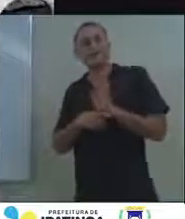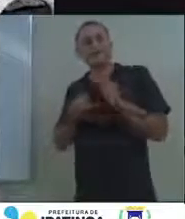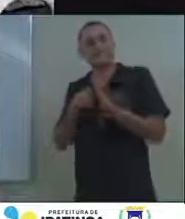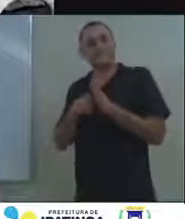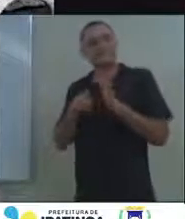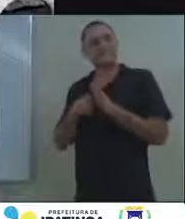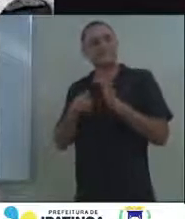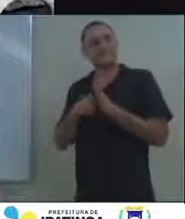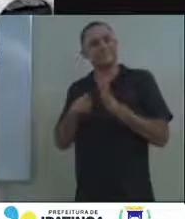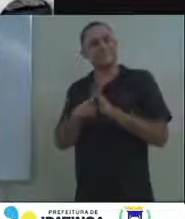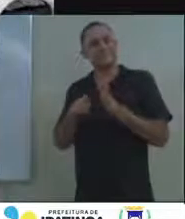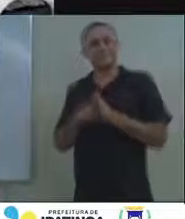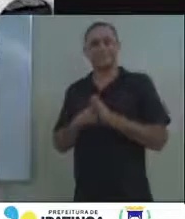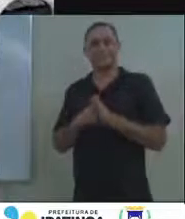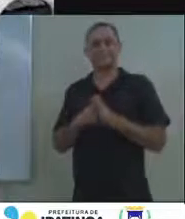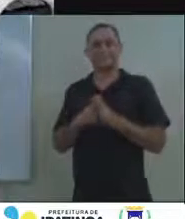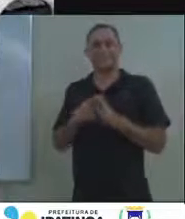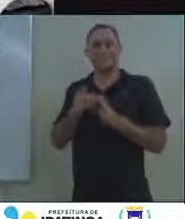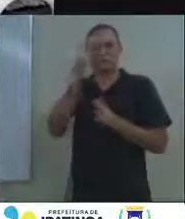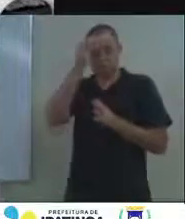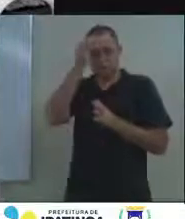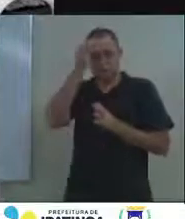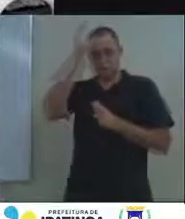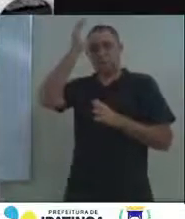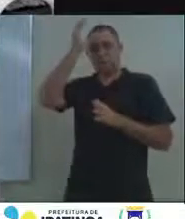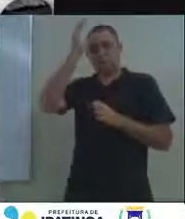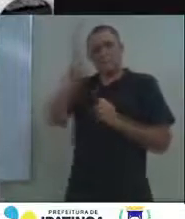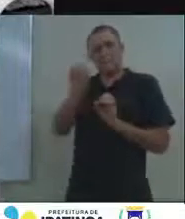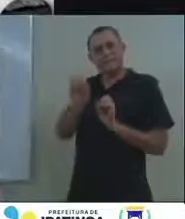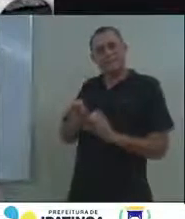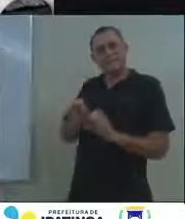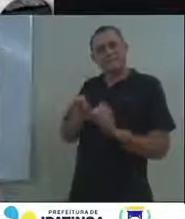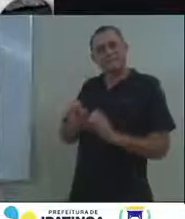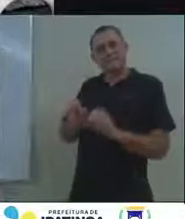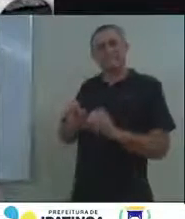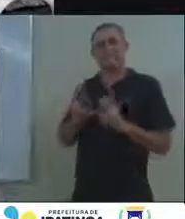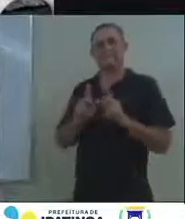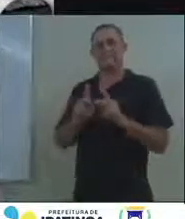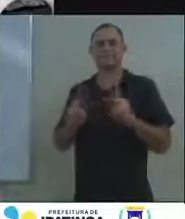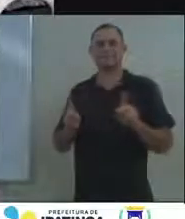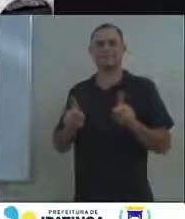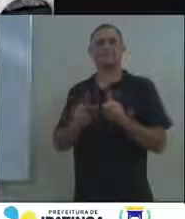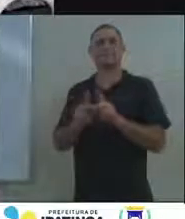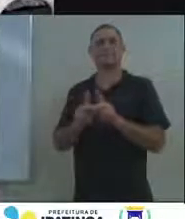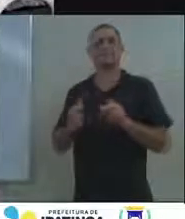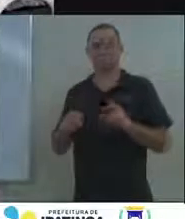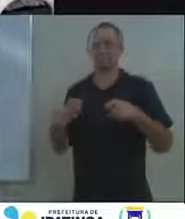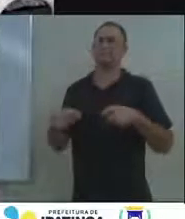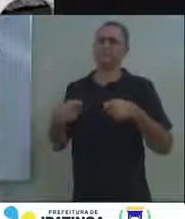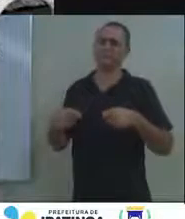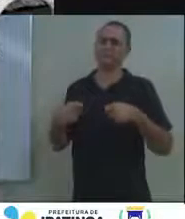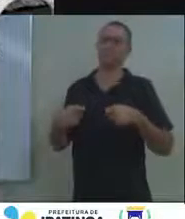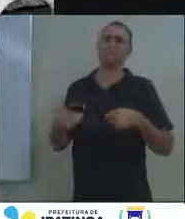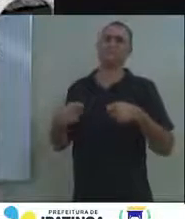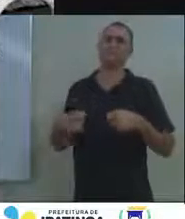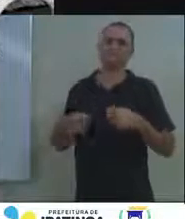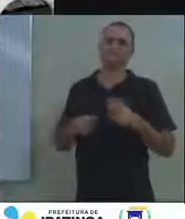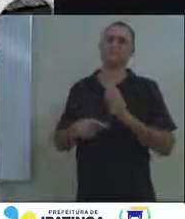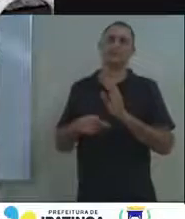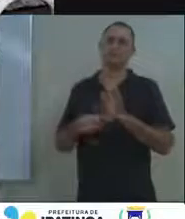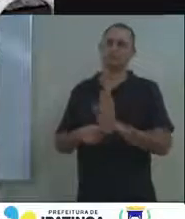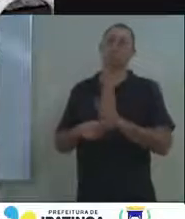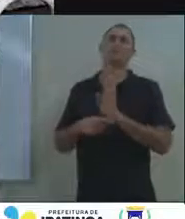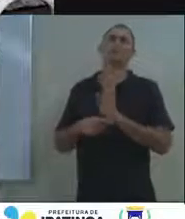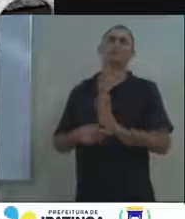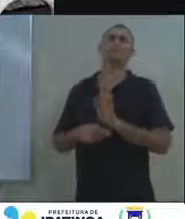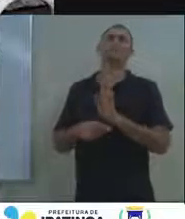gente evitar esse adoecimento de professores. Então, assim, eu até falei para assim, nossa, eu vou precisar muito de vocês, né, é uma troca, eu